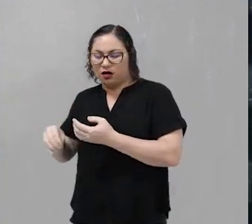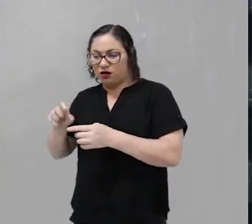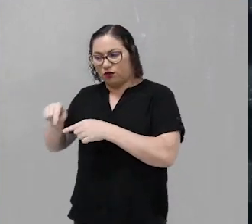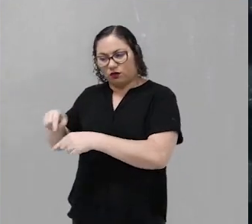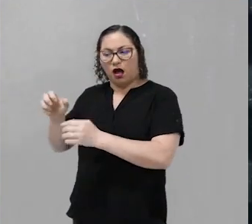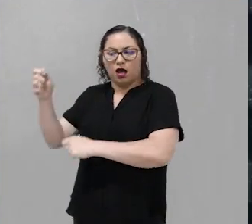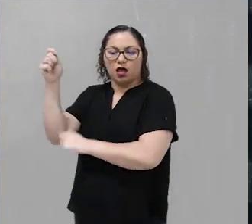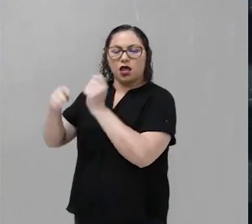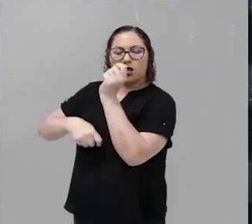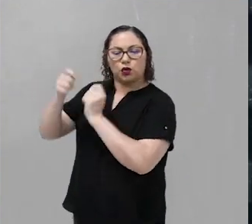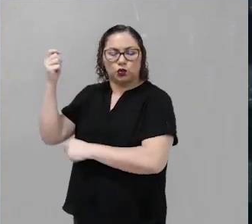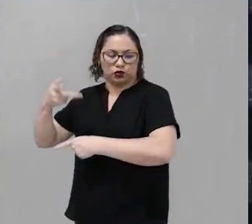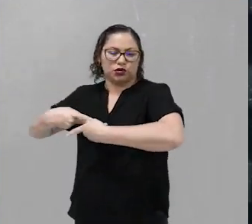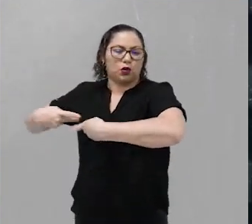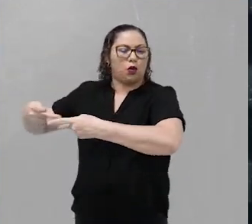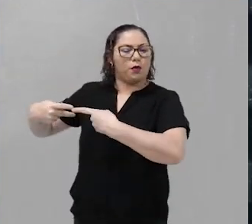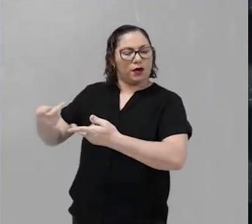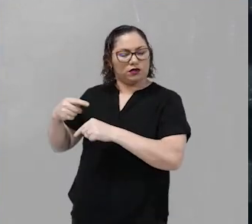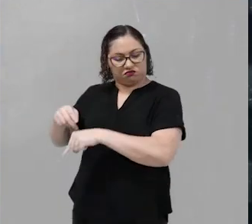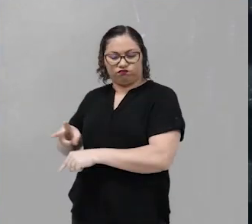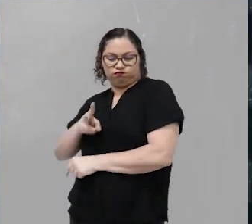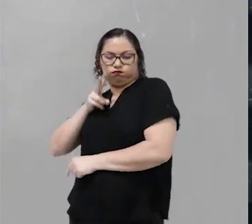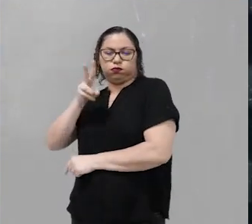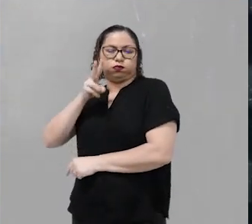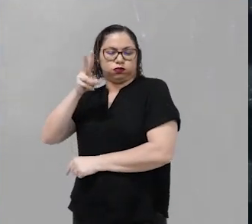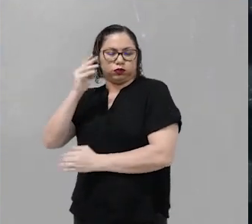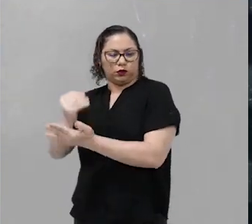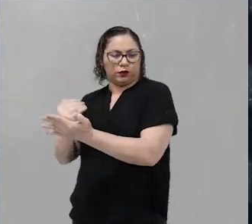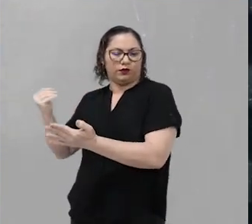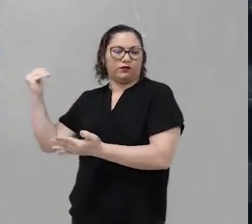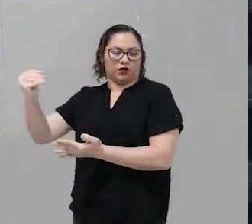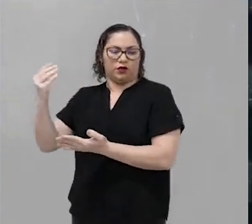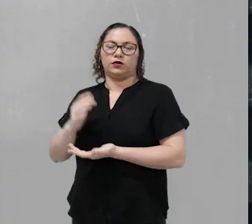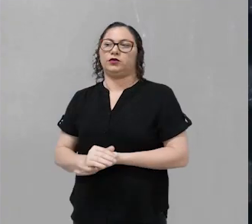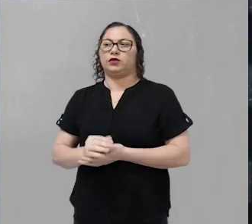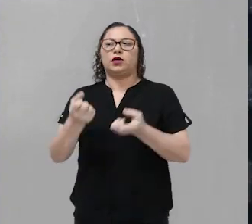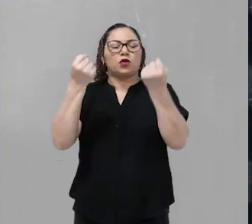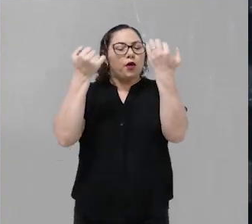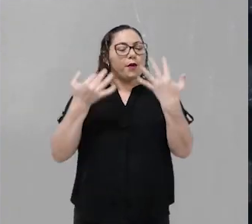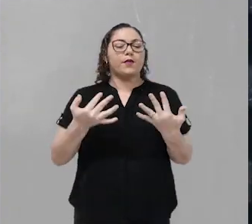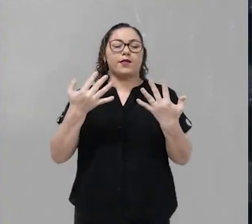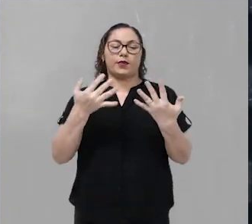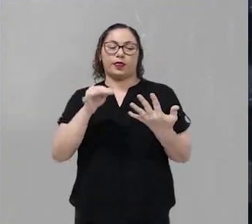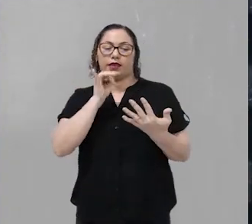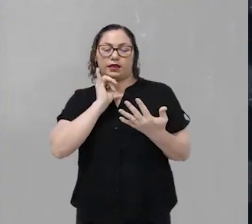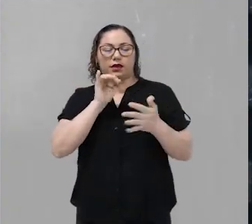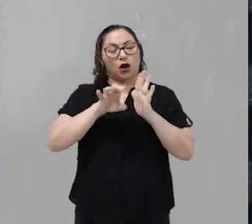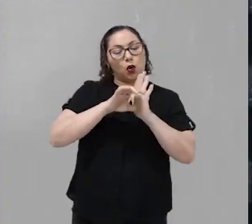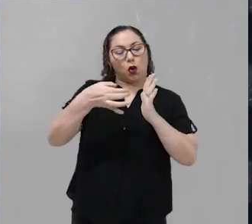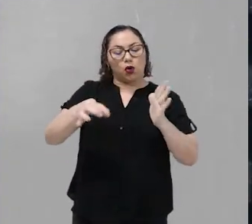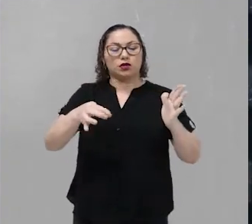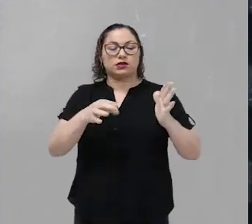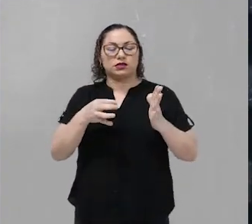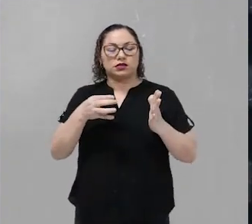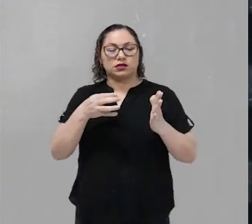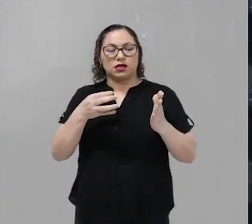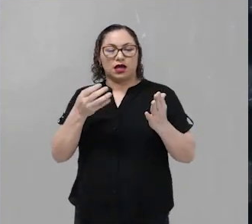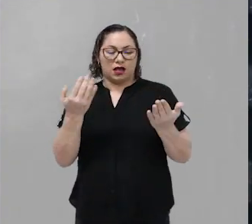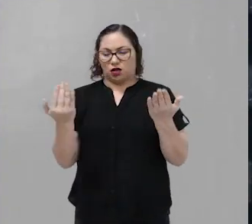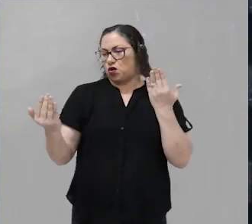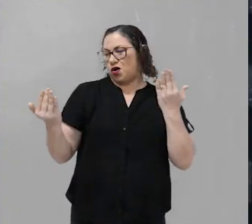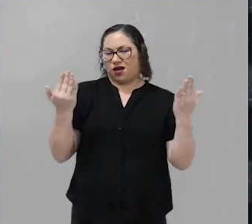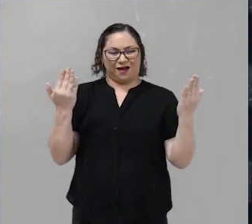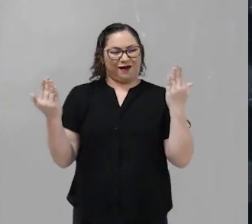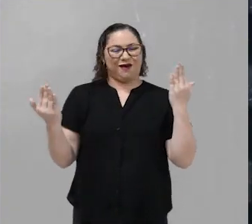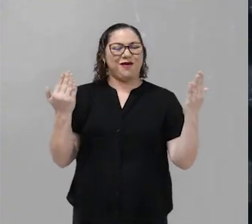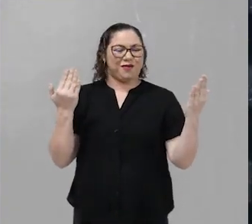mais fortes na área urbana do que na zona rural. Beleza? Então, como eu te falei, são conceitos construídos